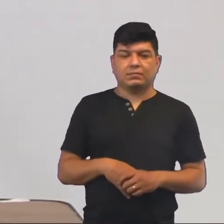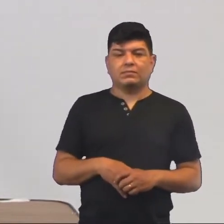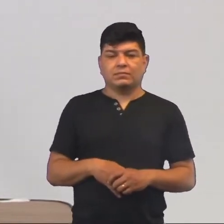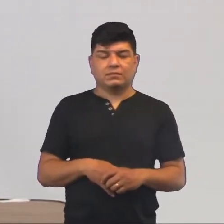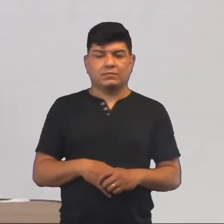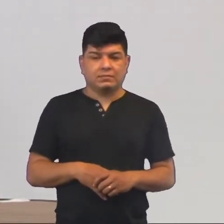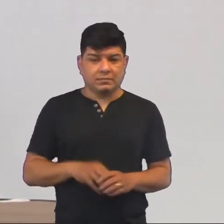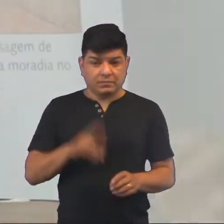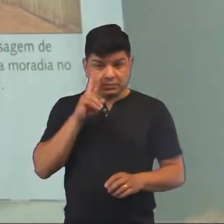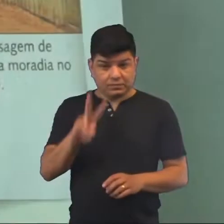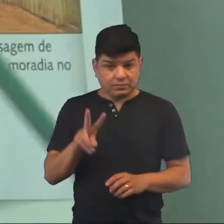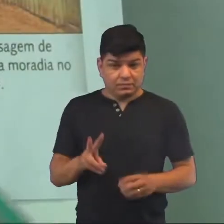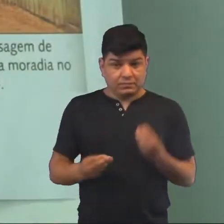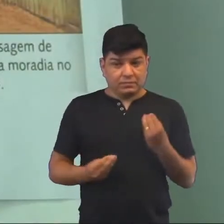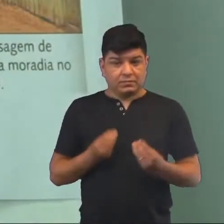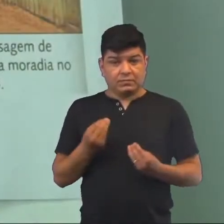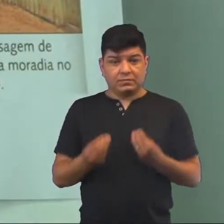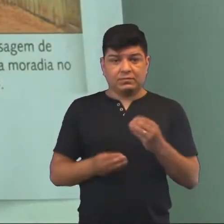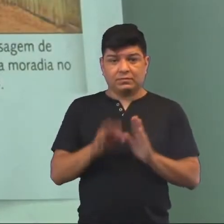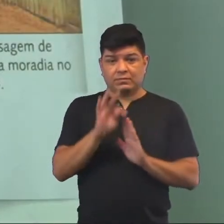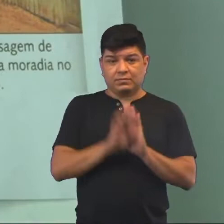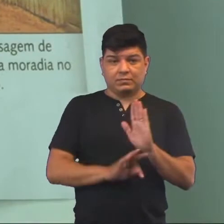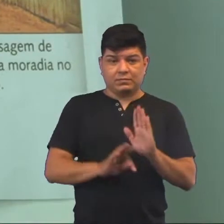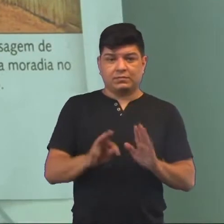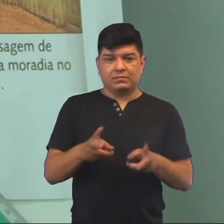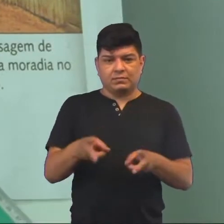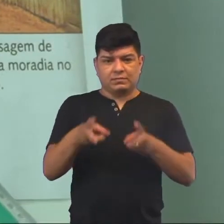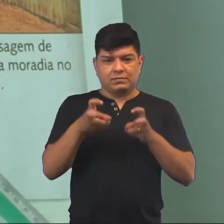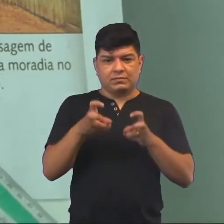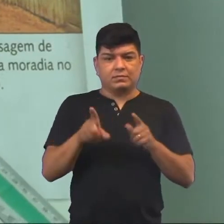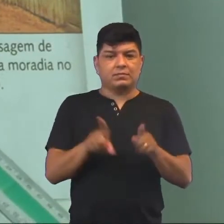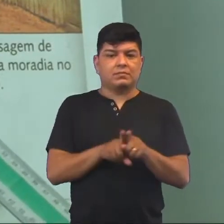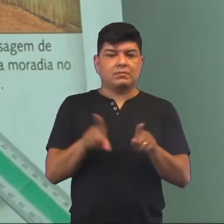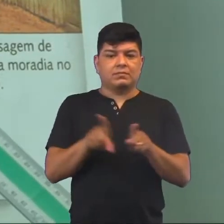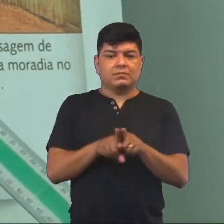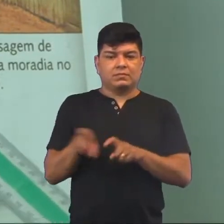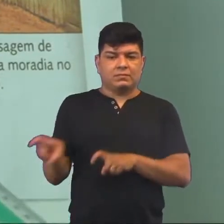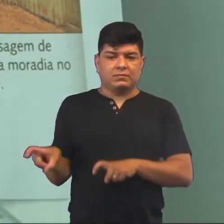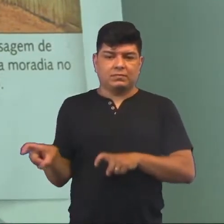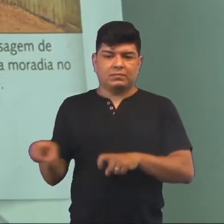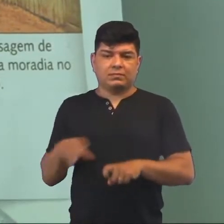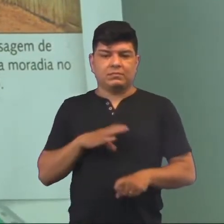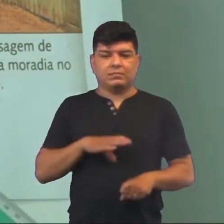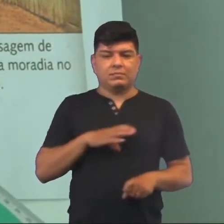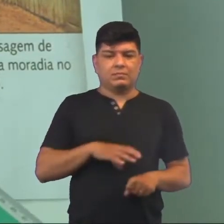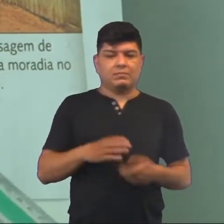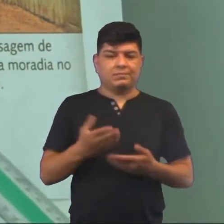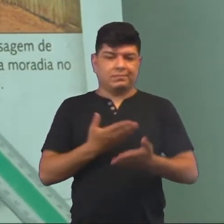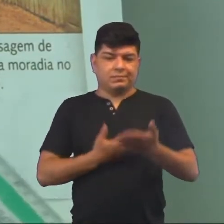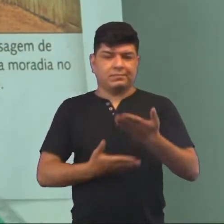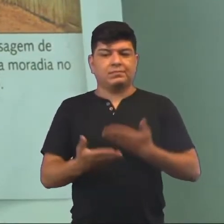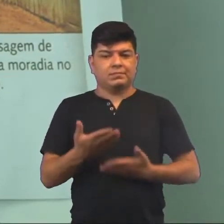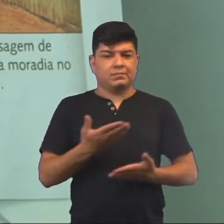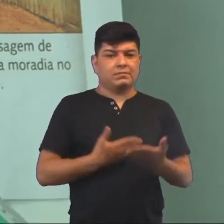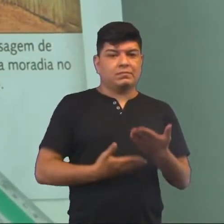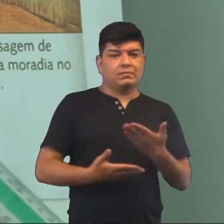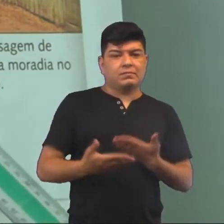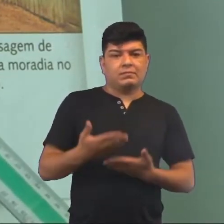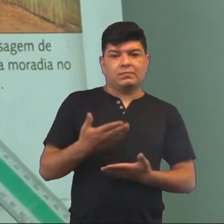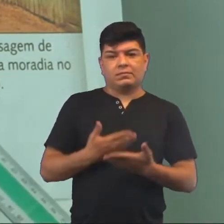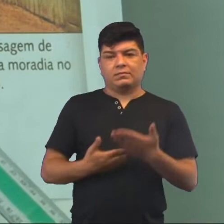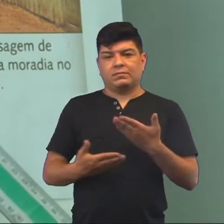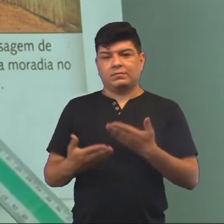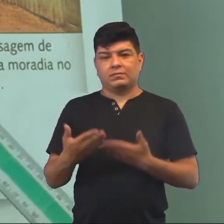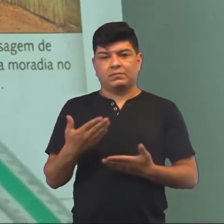Então, como nós vimos, vamos ver aqui no texto, ó, você deve ter percebido que campo e cidade trocam, né, que campo e cidade